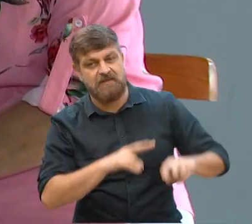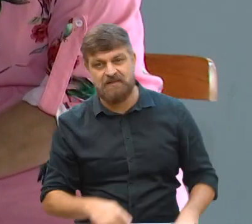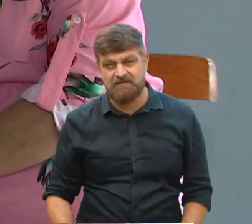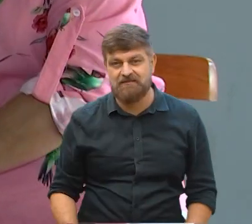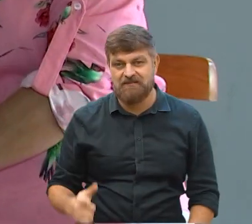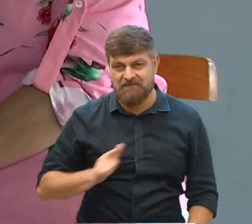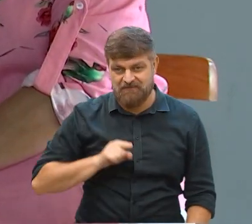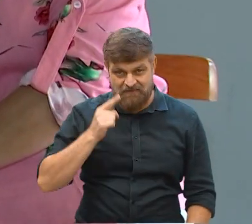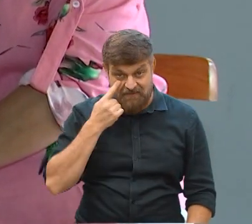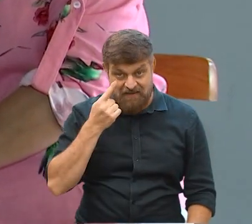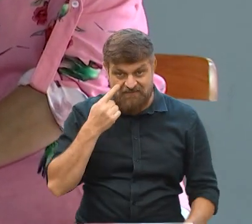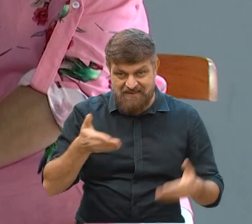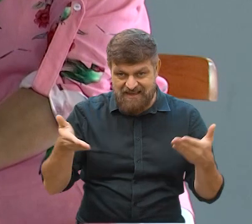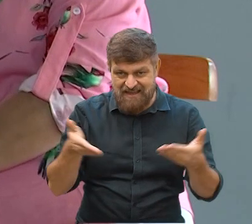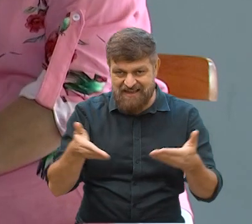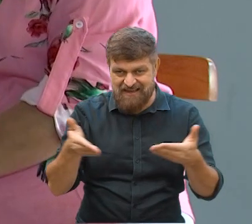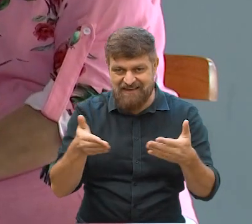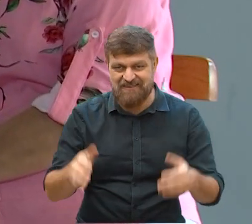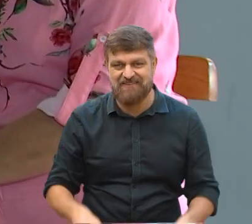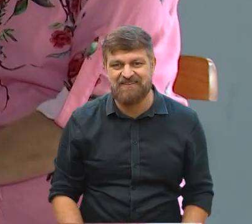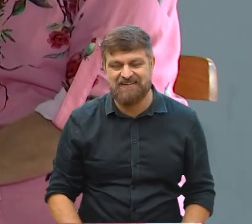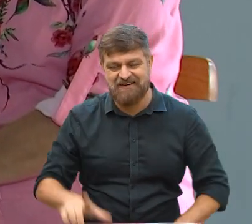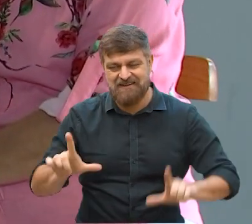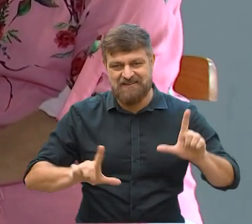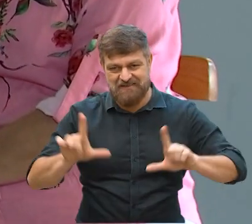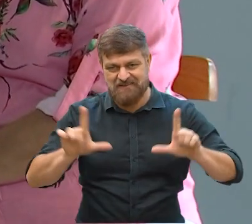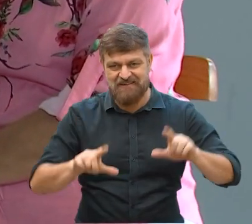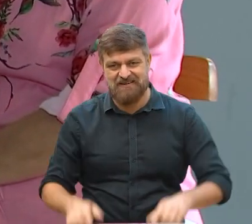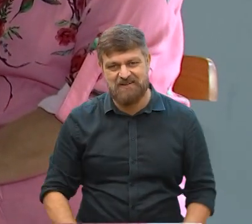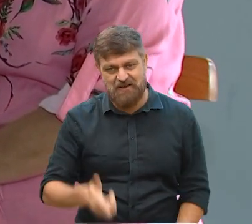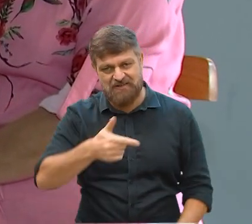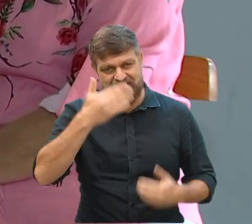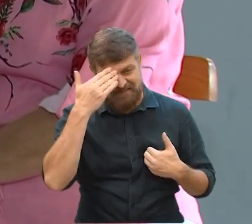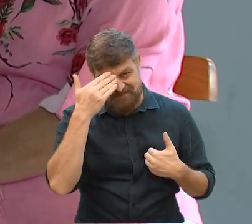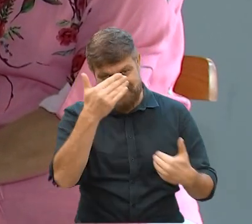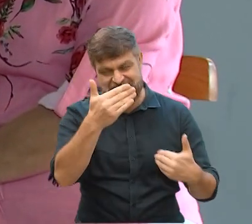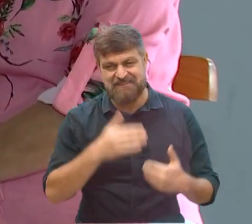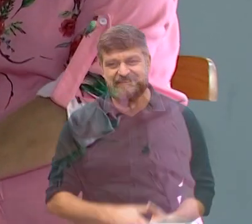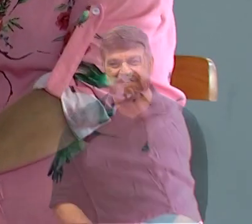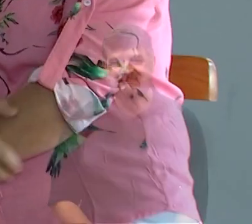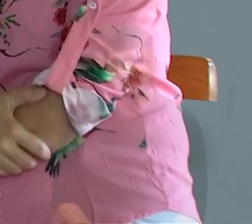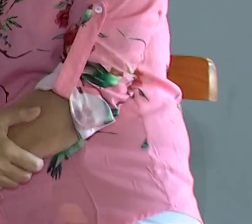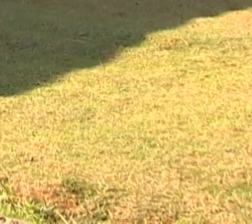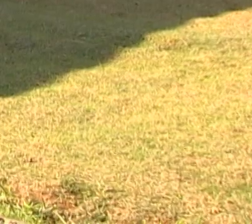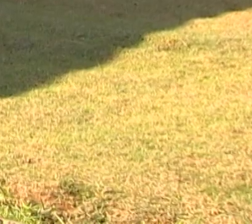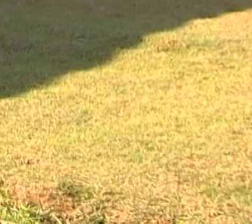não vê, mas você vai ver hoje aqui no programa. Mais uma vez, obrigada, doutor. Muito obrigado.